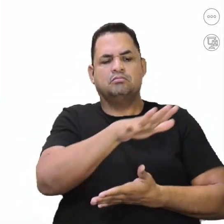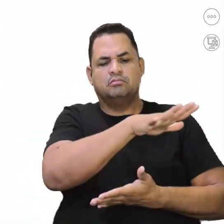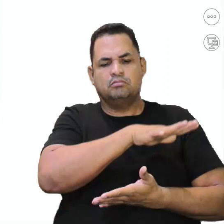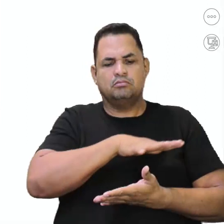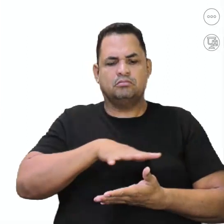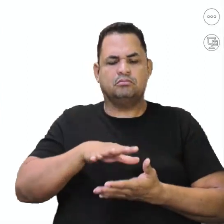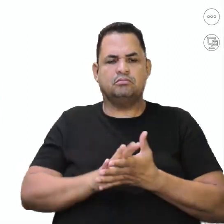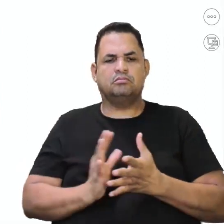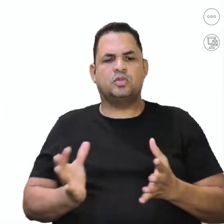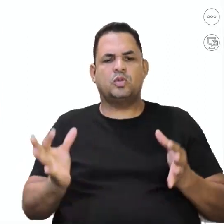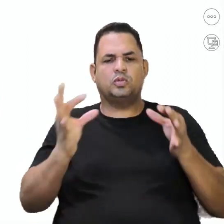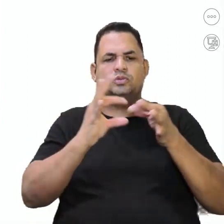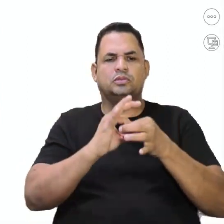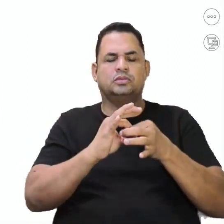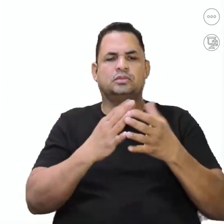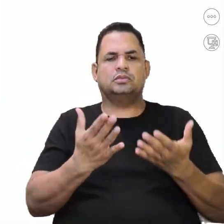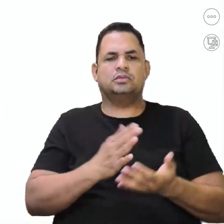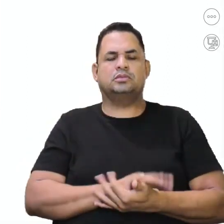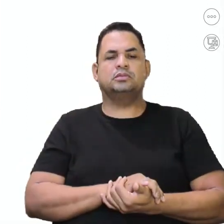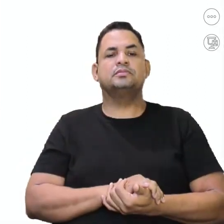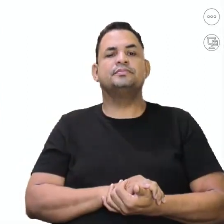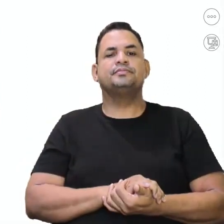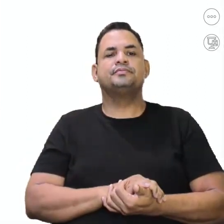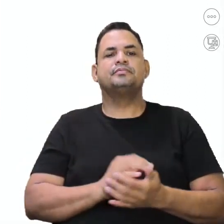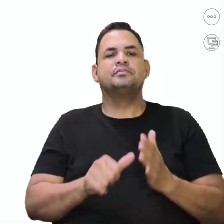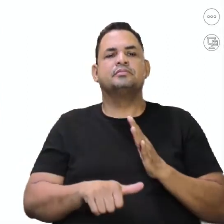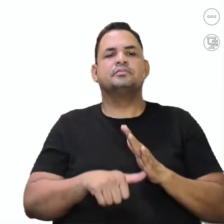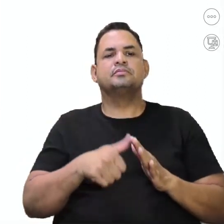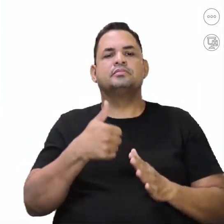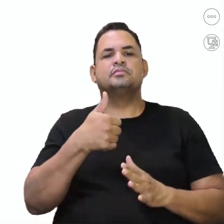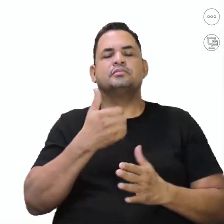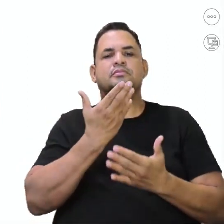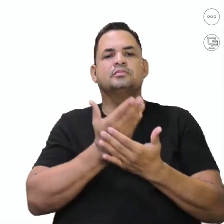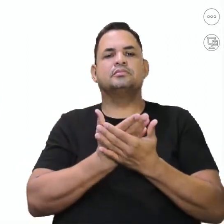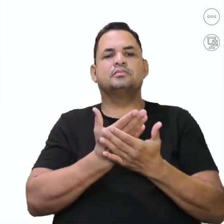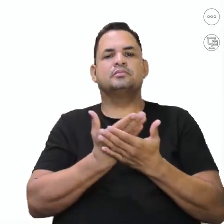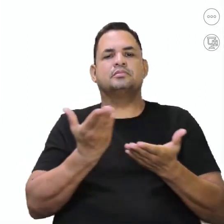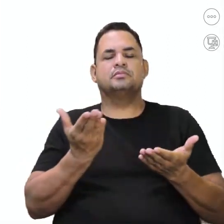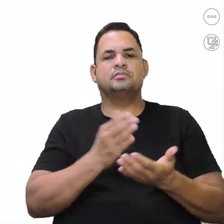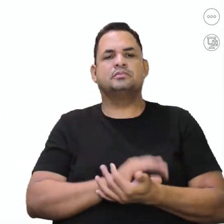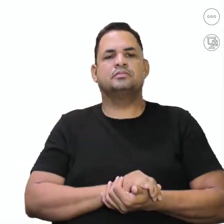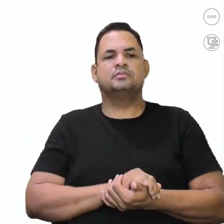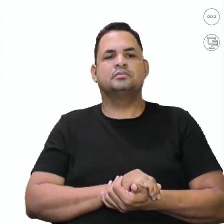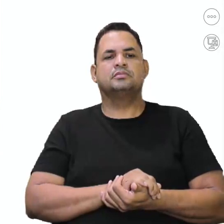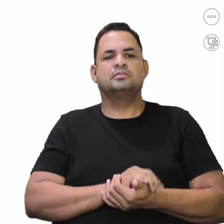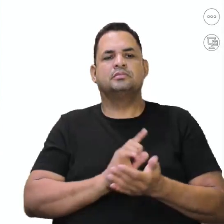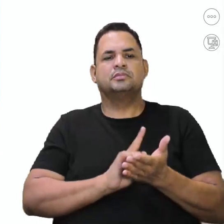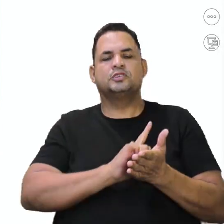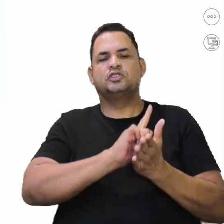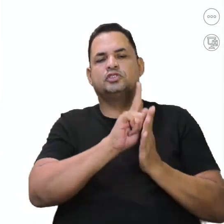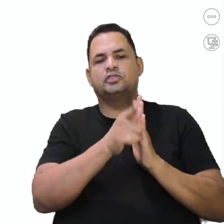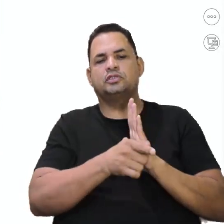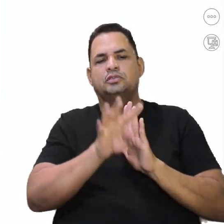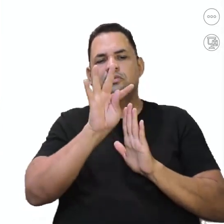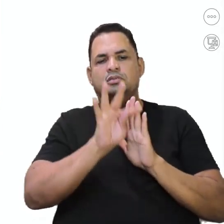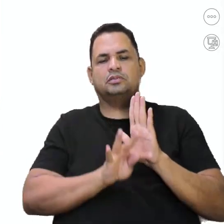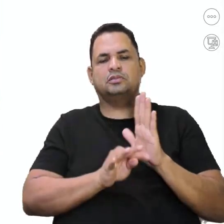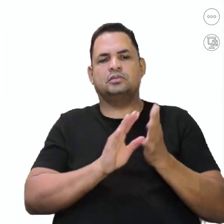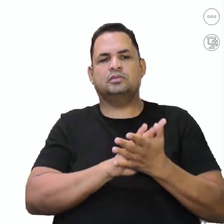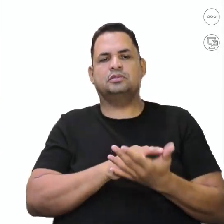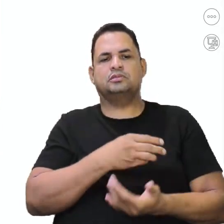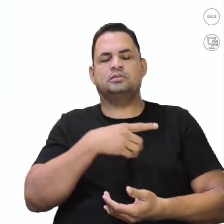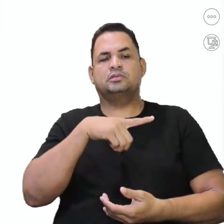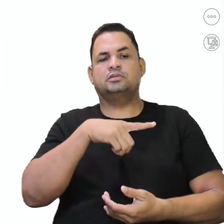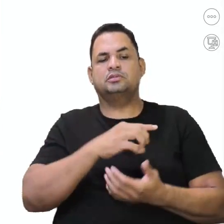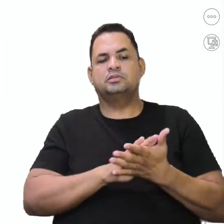diversos contextos, ok? Então, olha só, na nossa primeira aula, como eu falei, nós vamos ver sobre gênero textual. Eu trouxe aqui